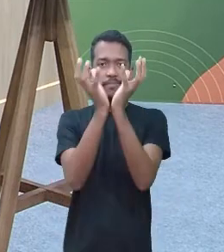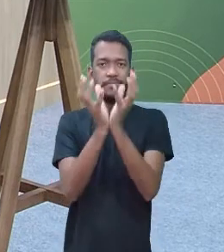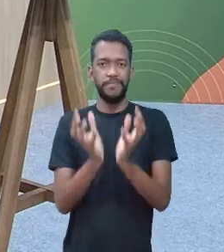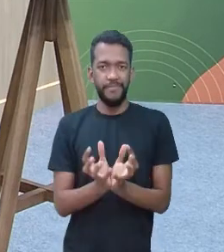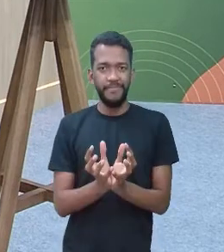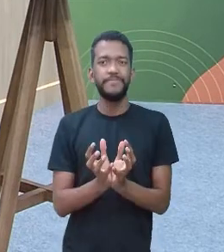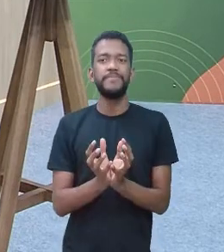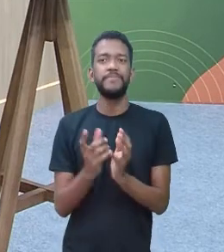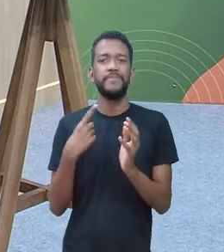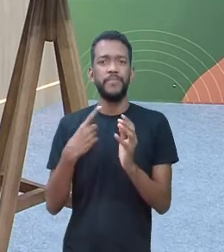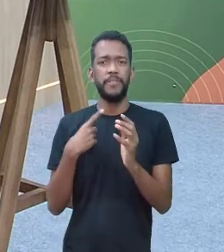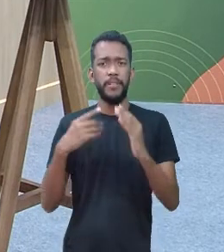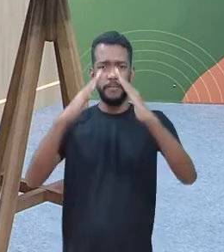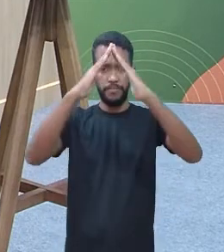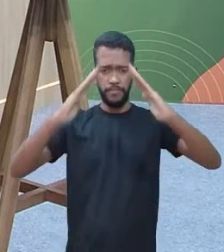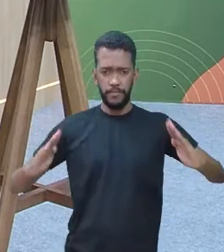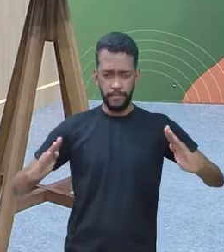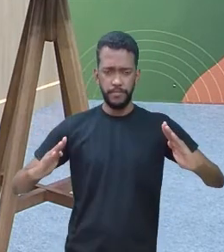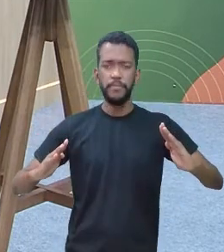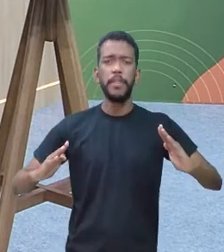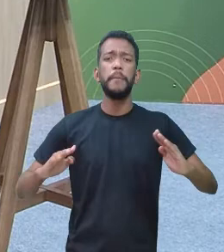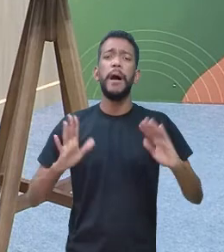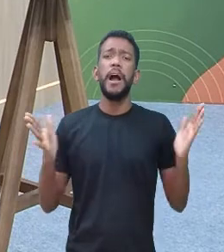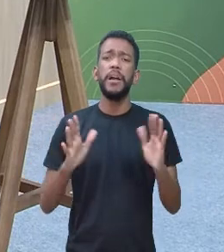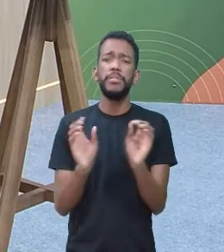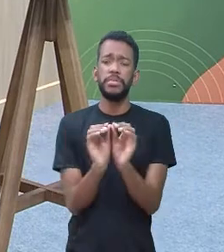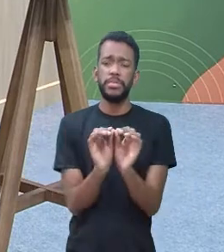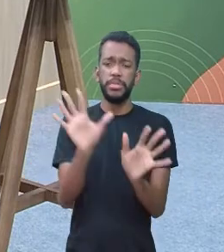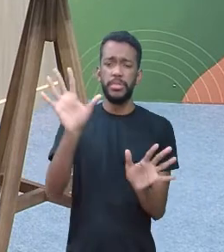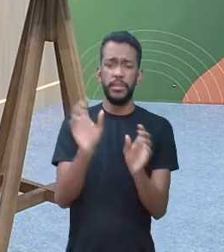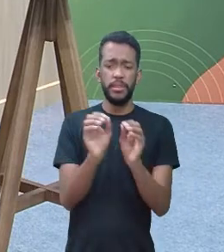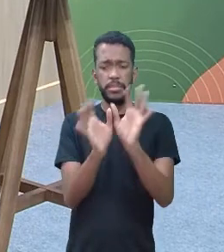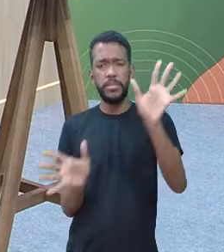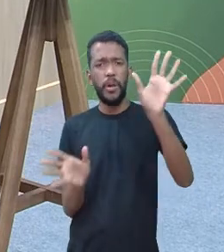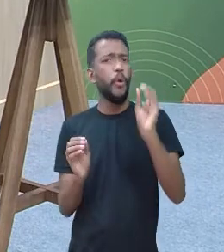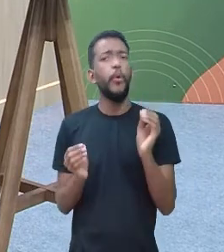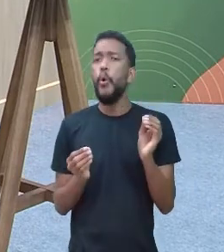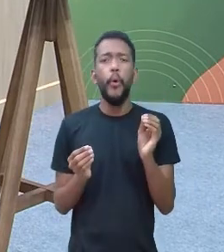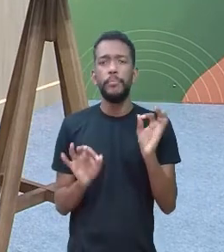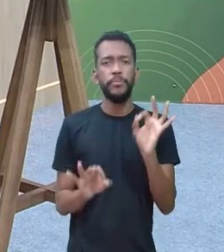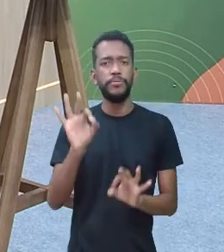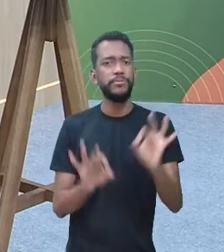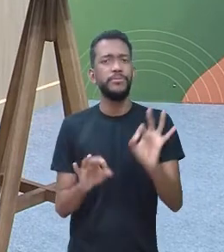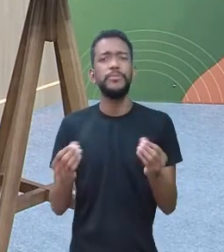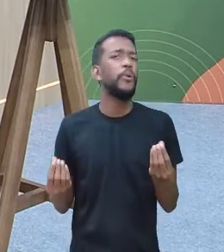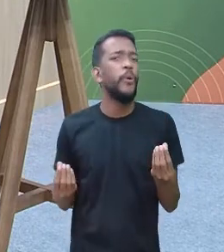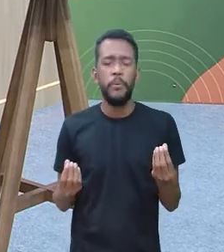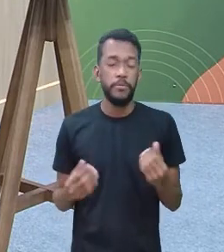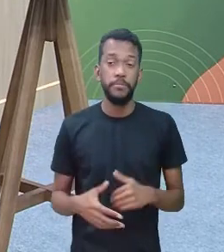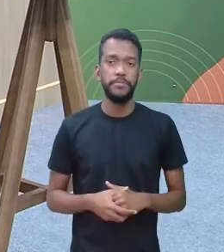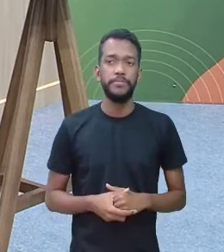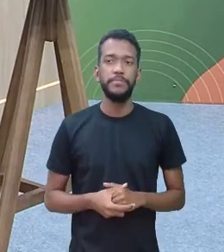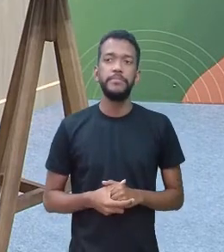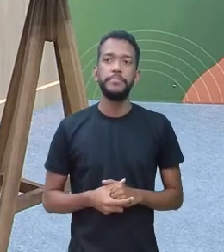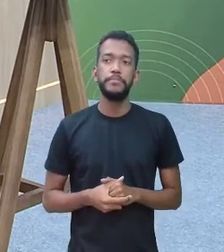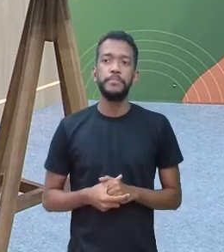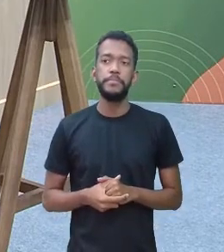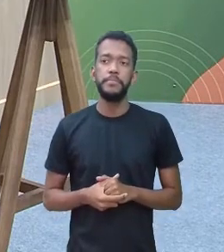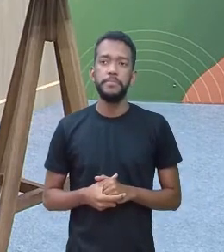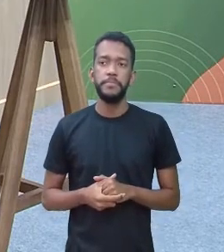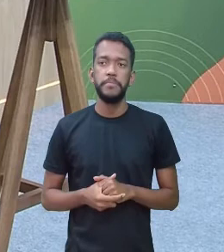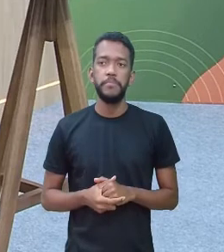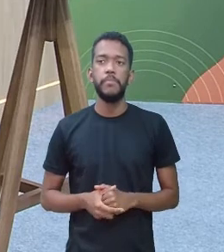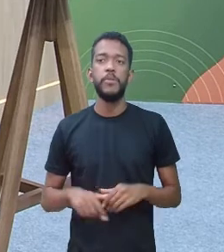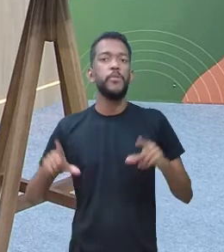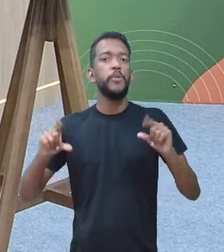alimentares são lineares. E as teias, Isabel, como é que são? Nós vamos ver hoje como são organizadas as teias. A outra pergunta. O